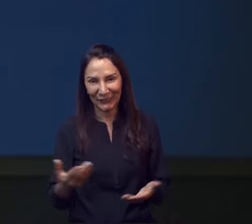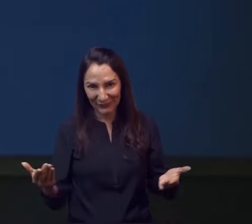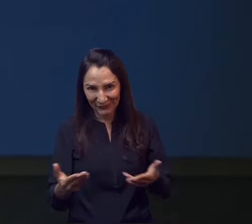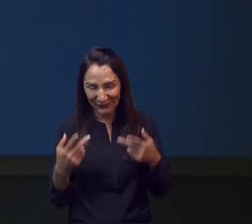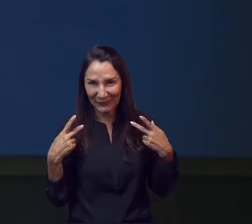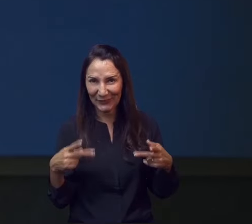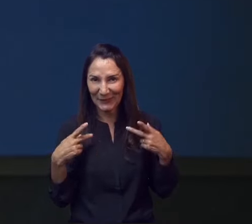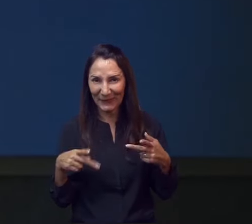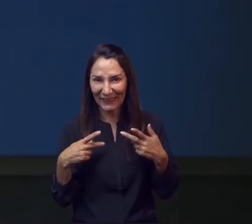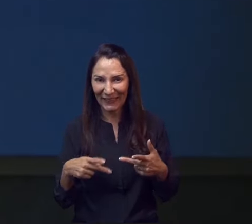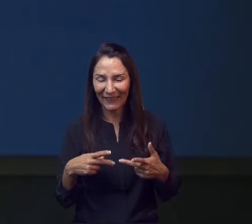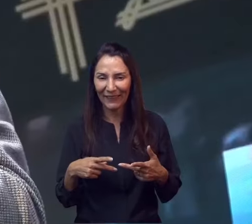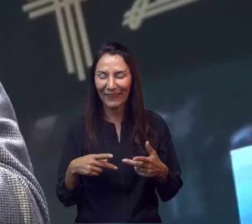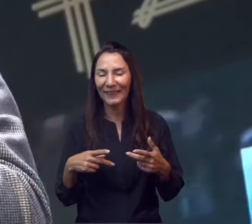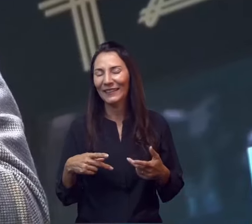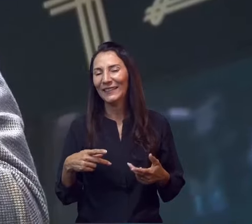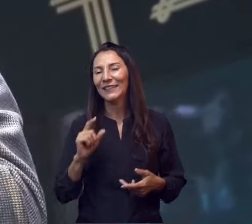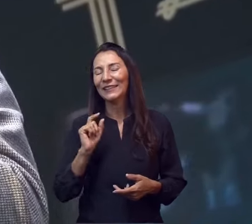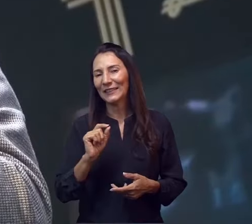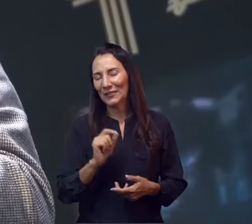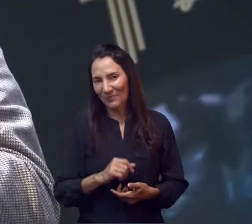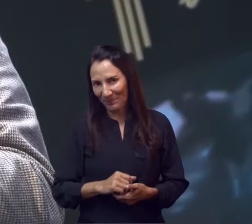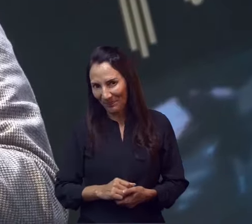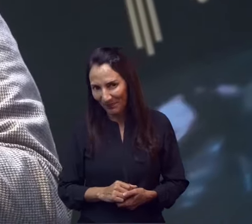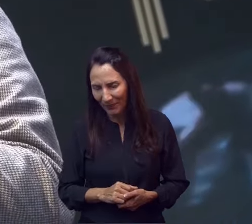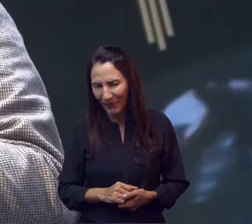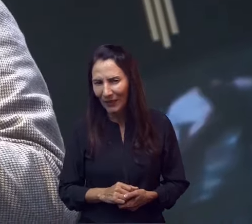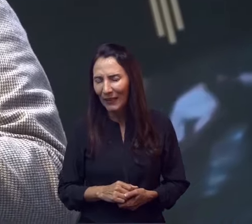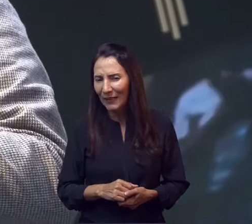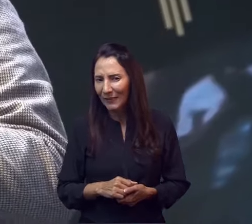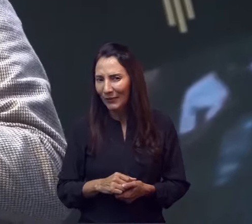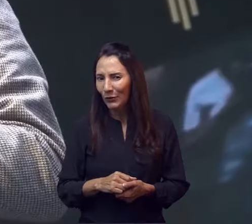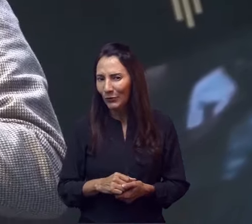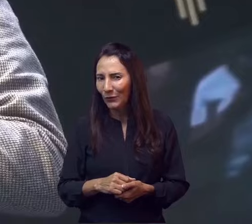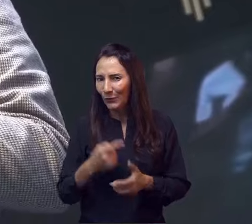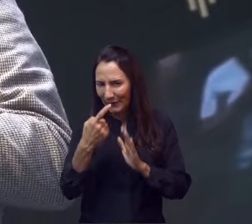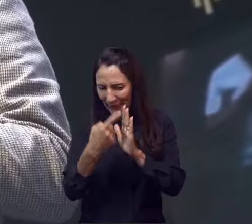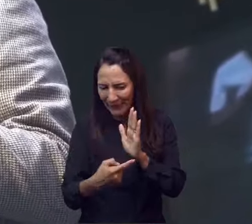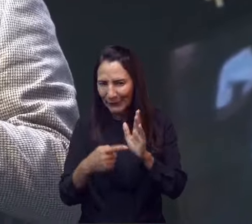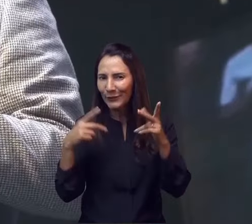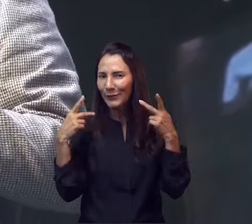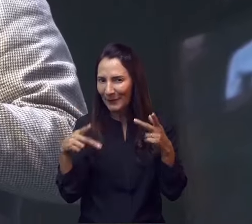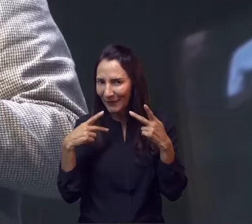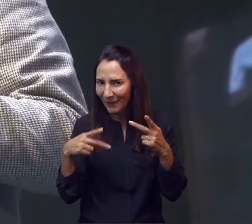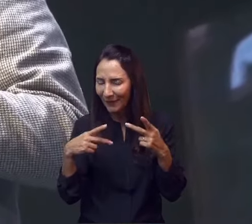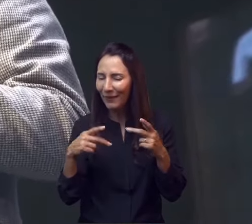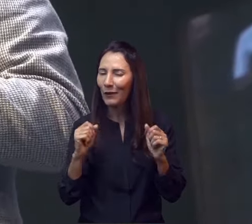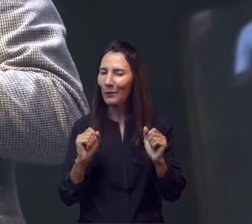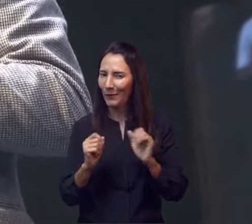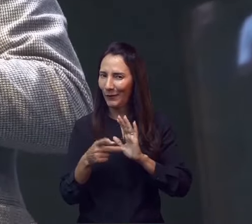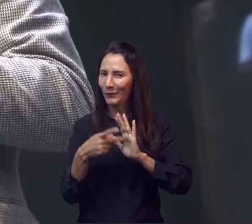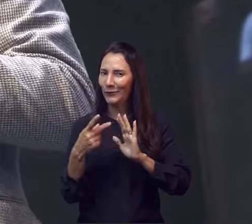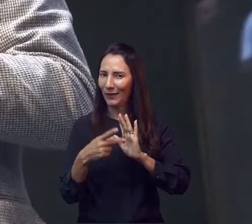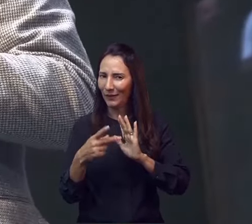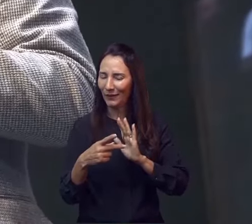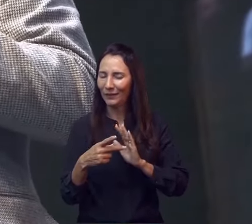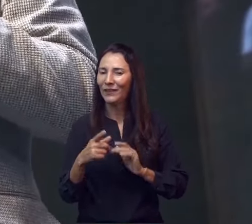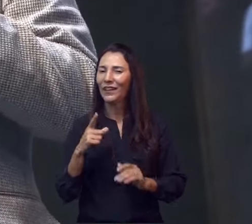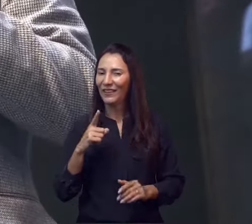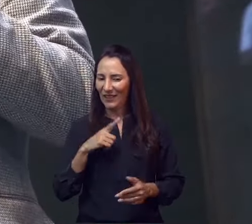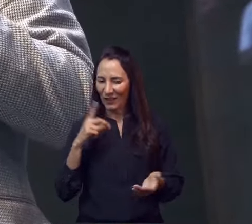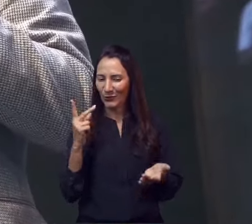uma mensagem e eu sei que o que eu vou pregar aqui aí eu posso dizer tem acontecido